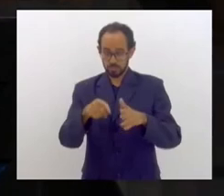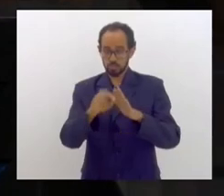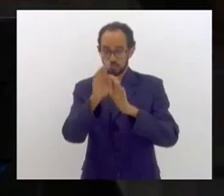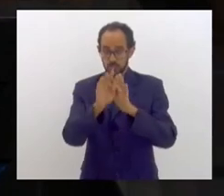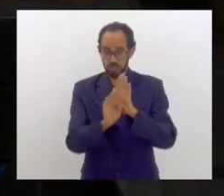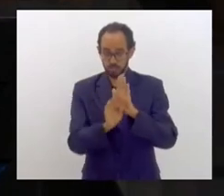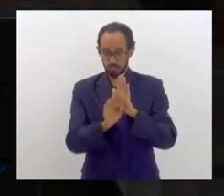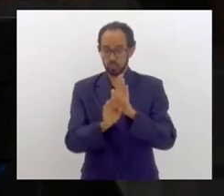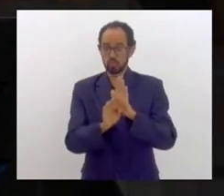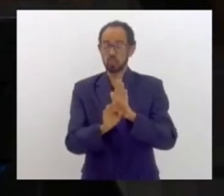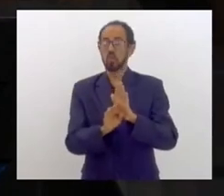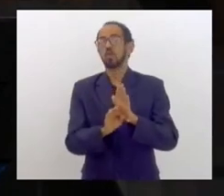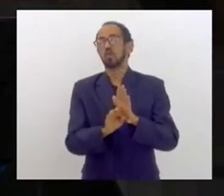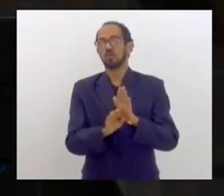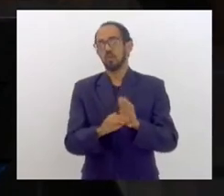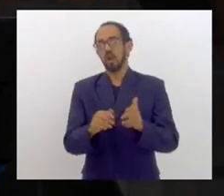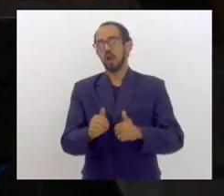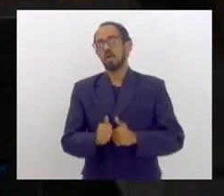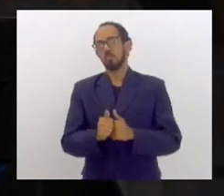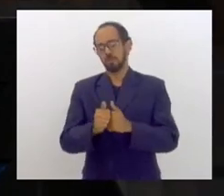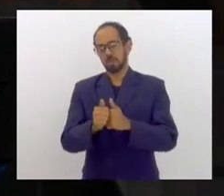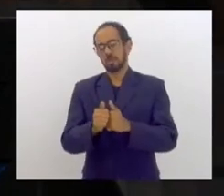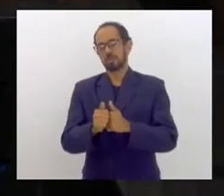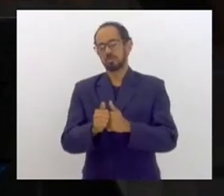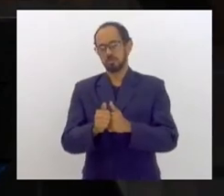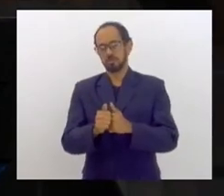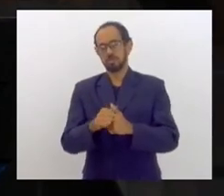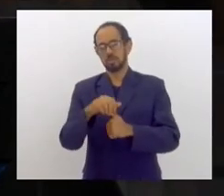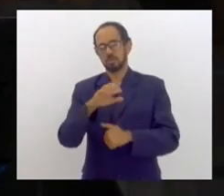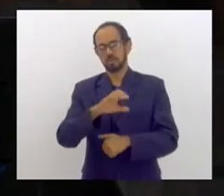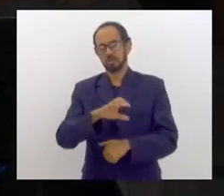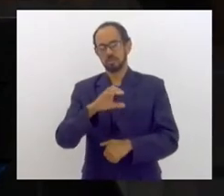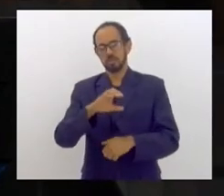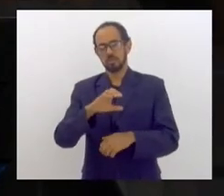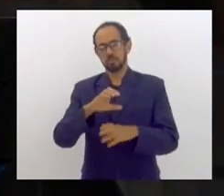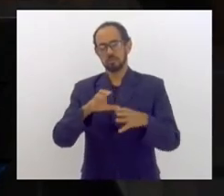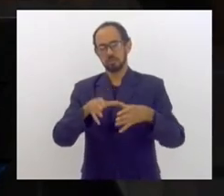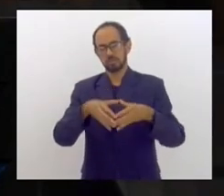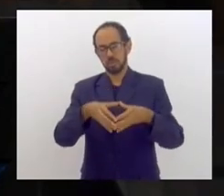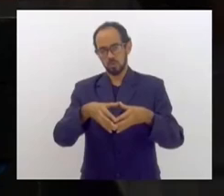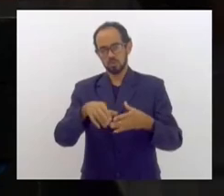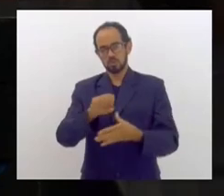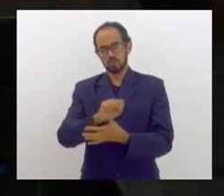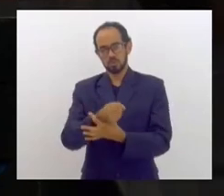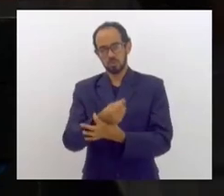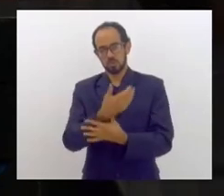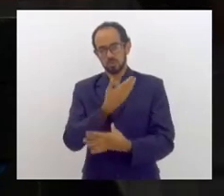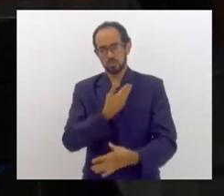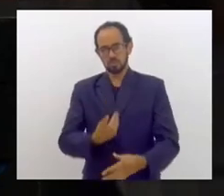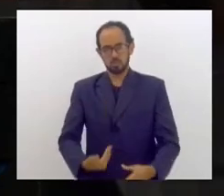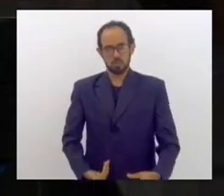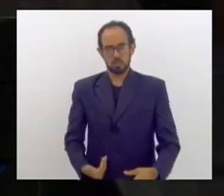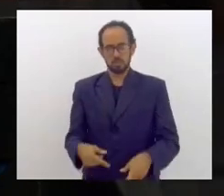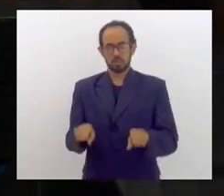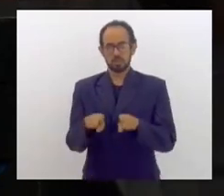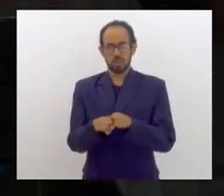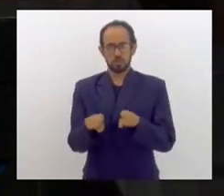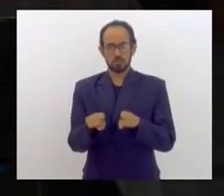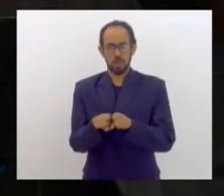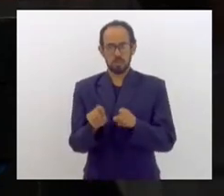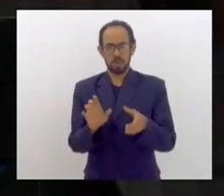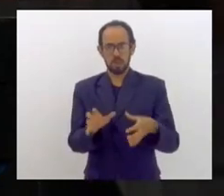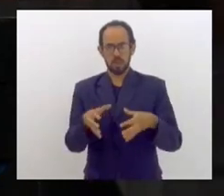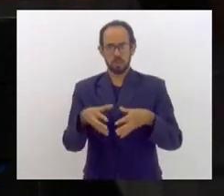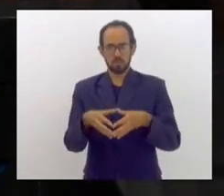parecer foi acompanhado pela Comissão de Segurança Pública e também pela Comissão